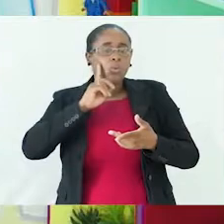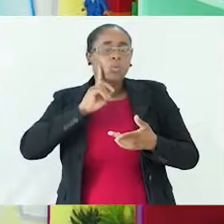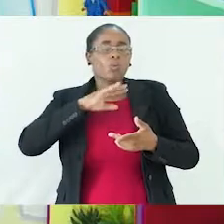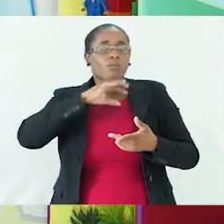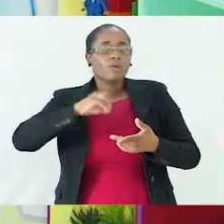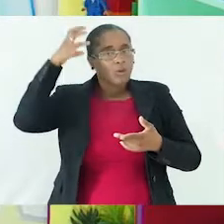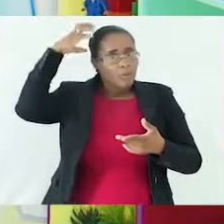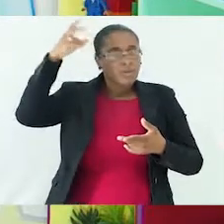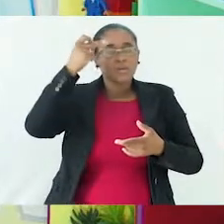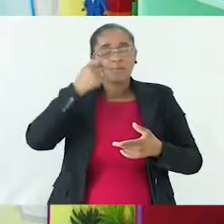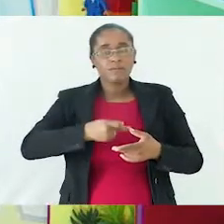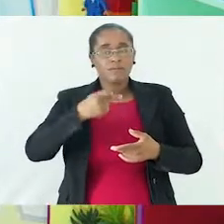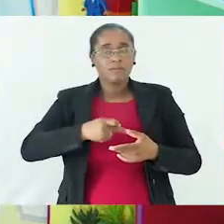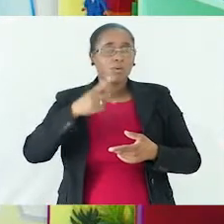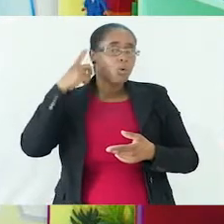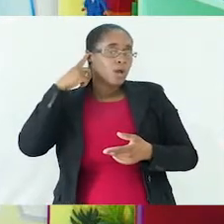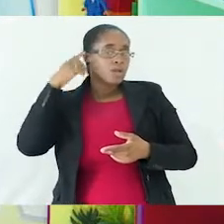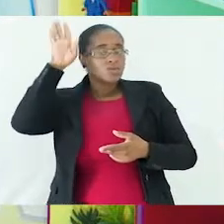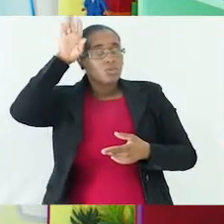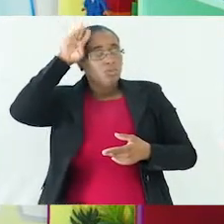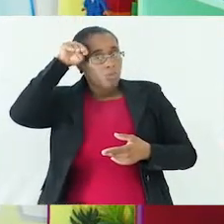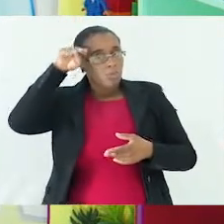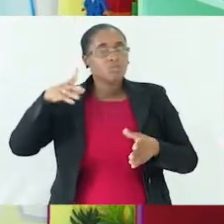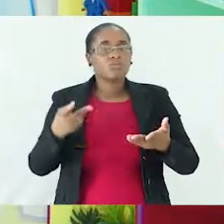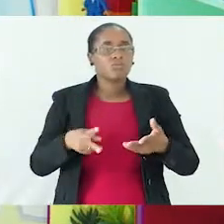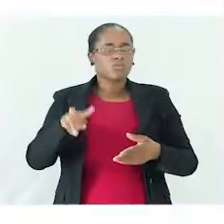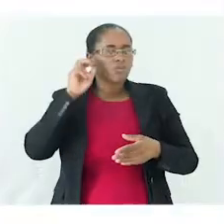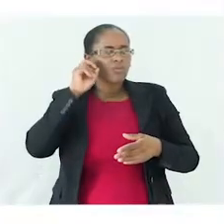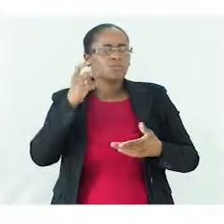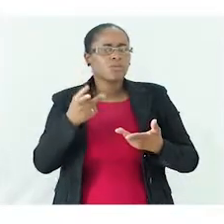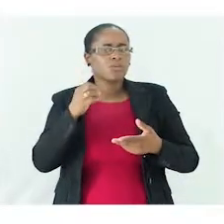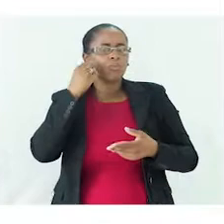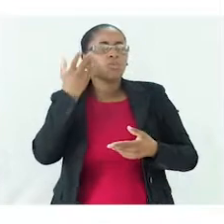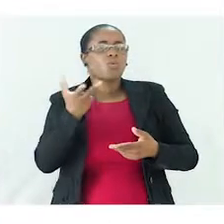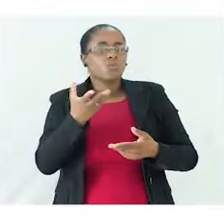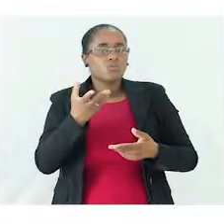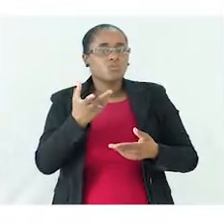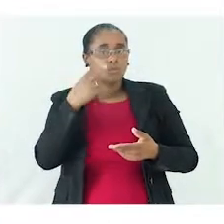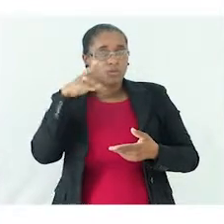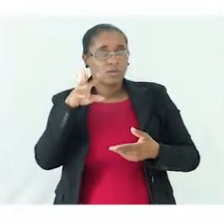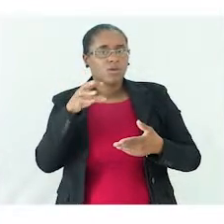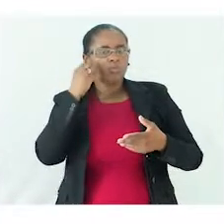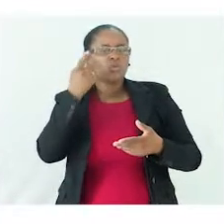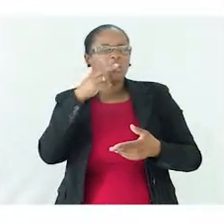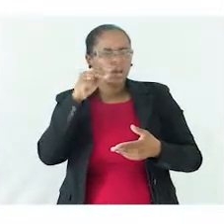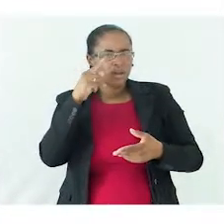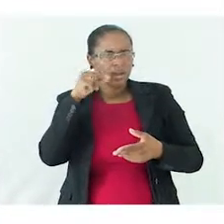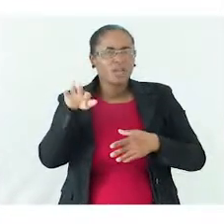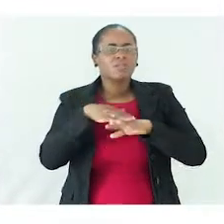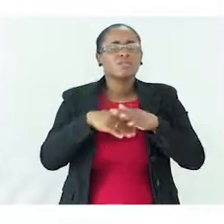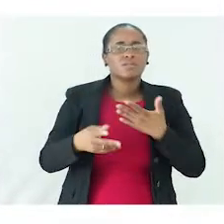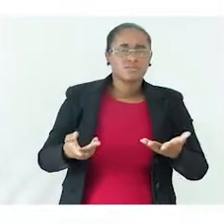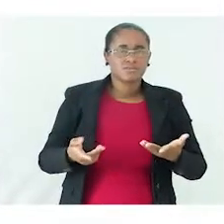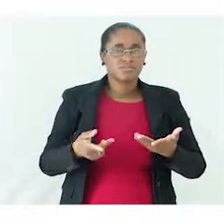orelhas de burro. Então vamos ver como é que o rei reagiu. O rei mandou, sem demora, fazer